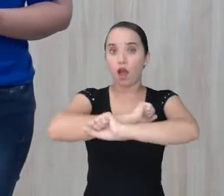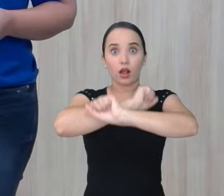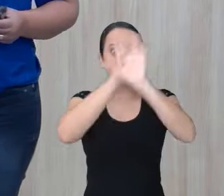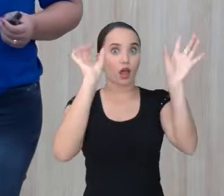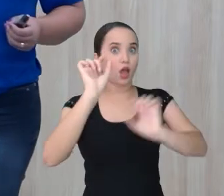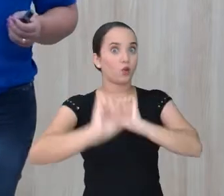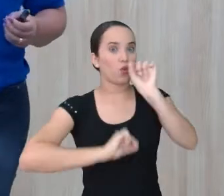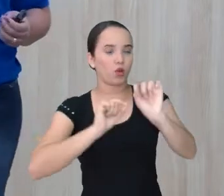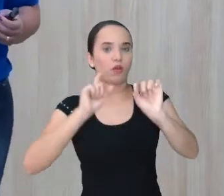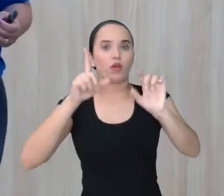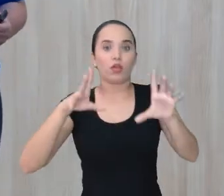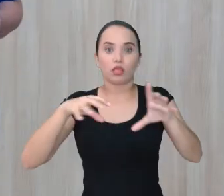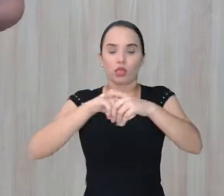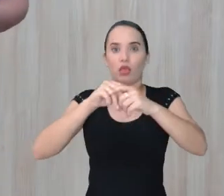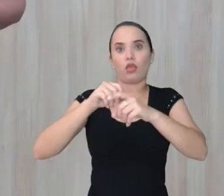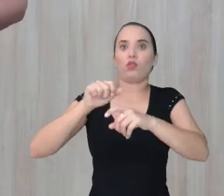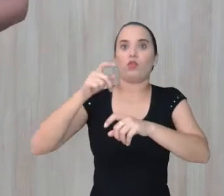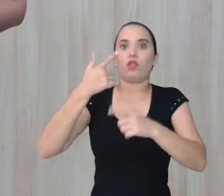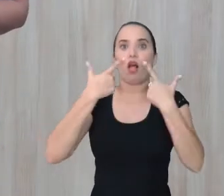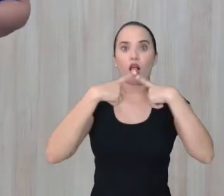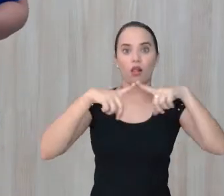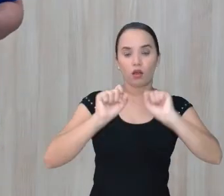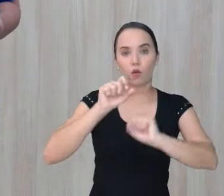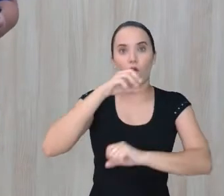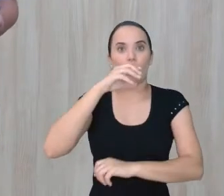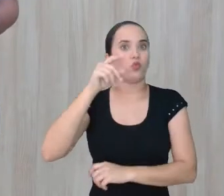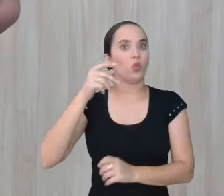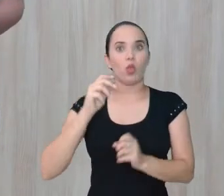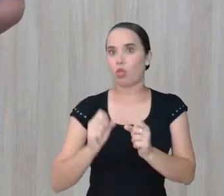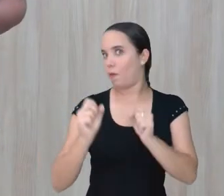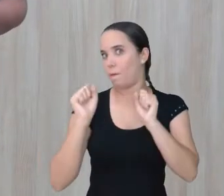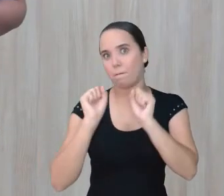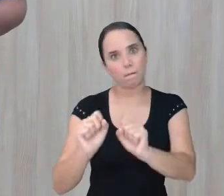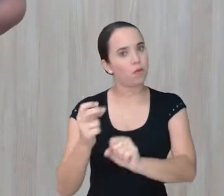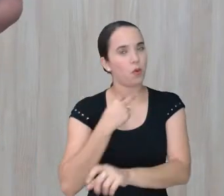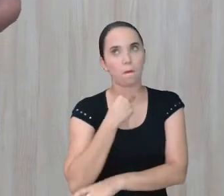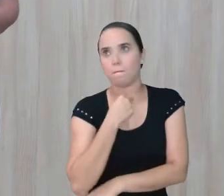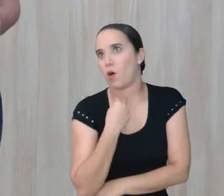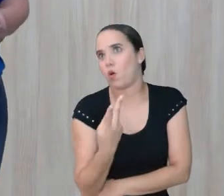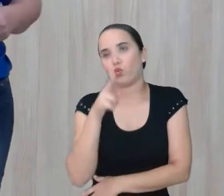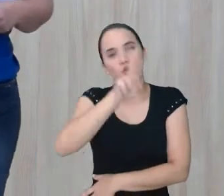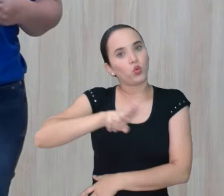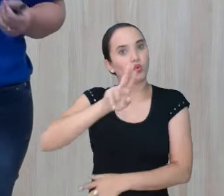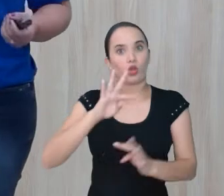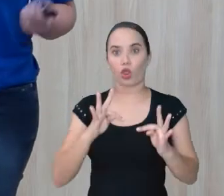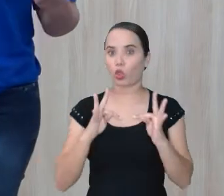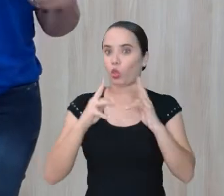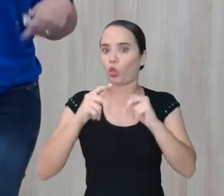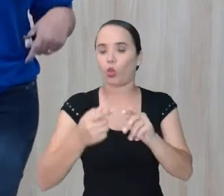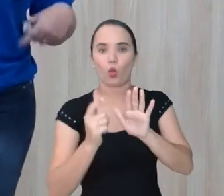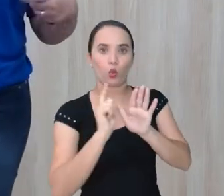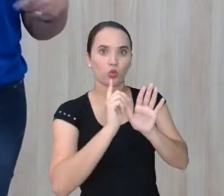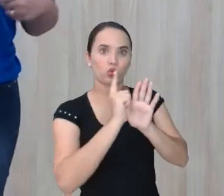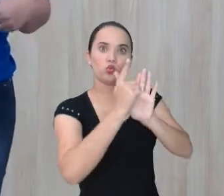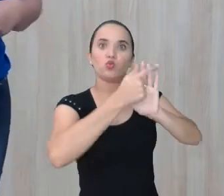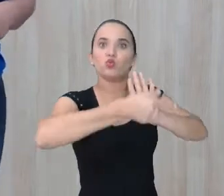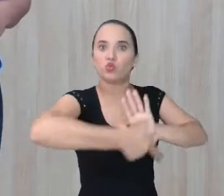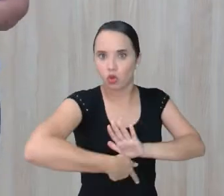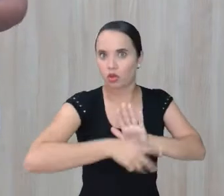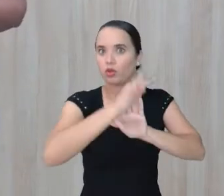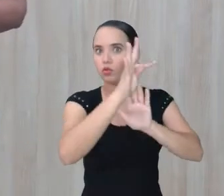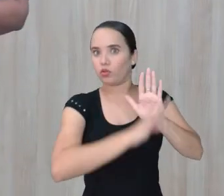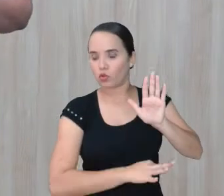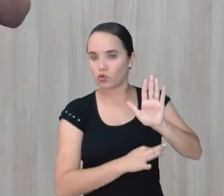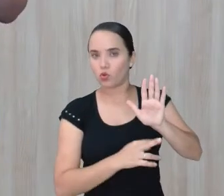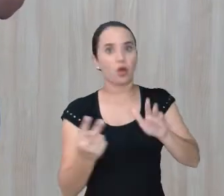a linguagem conotativa não pode ser usada em todos os gêneros textuais. Ou melhor, não pode e não devem.